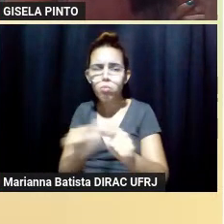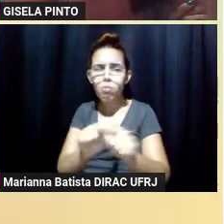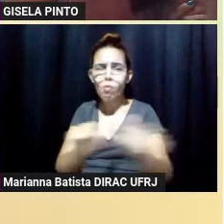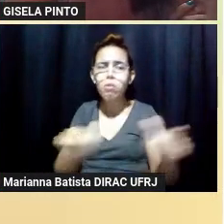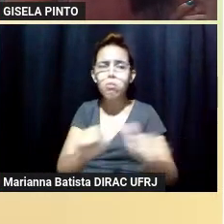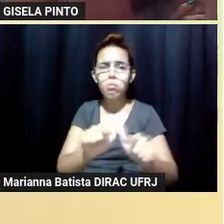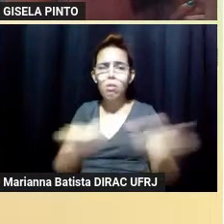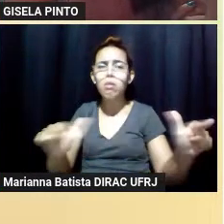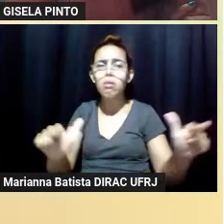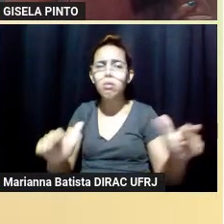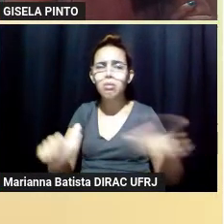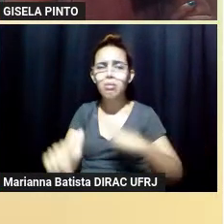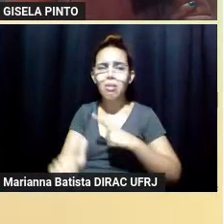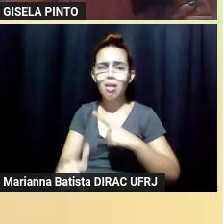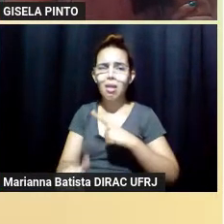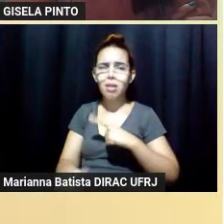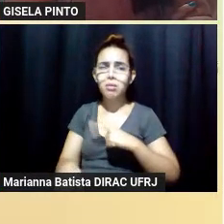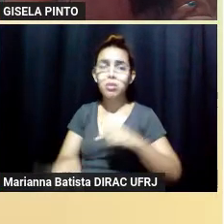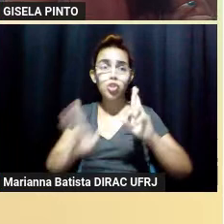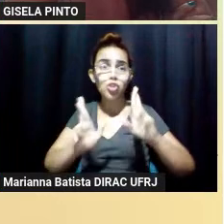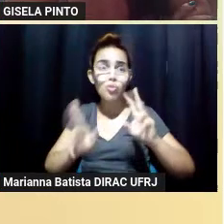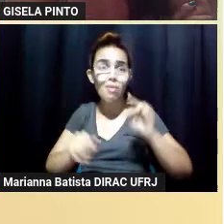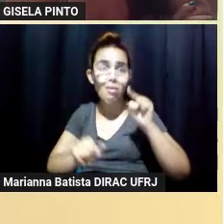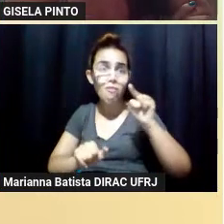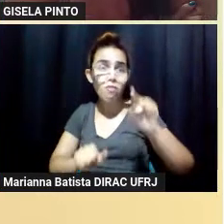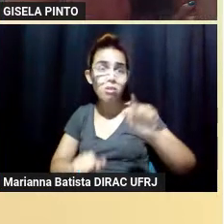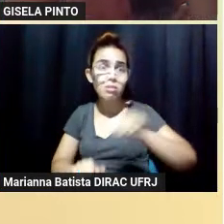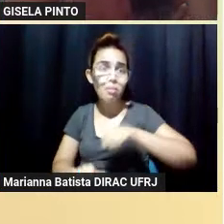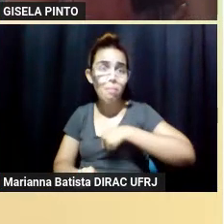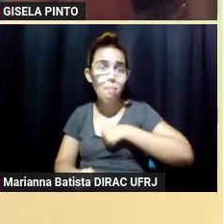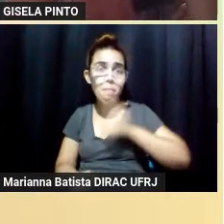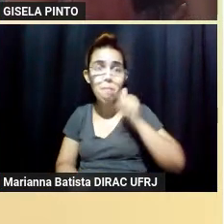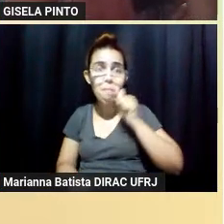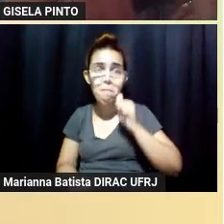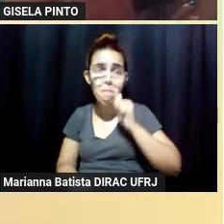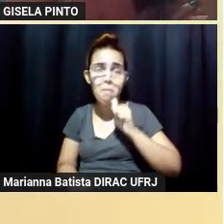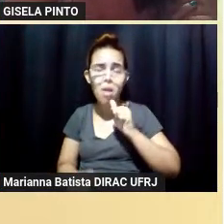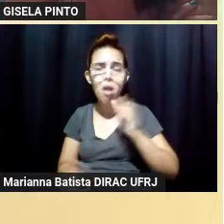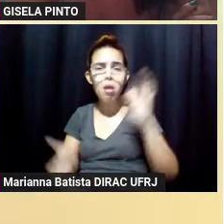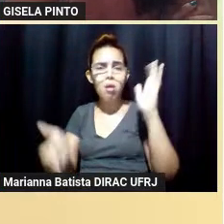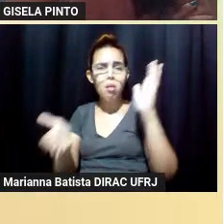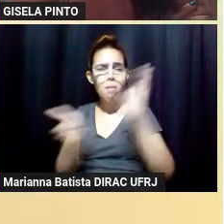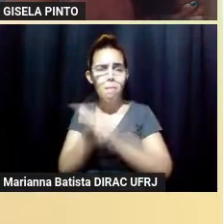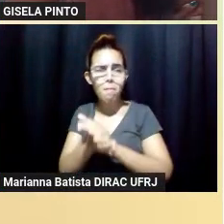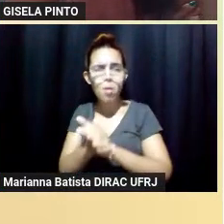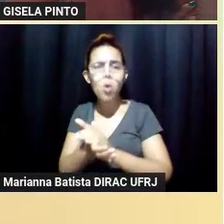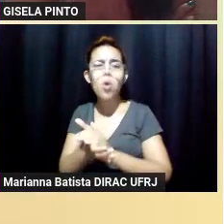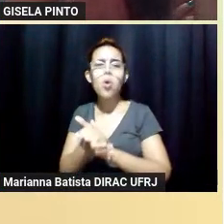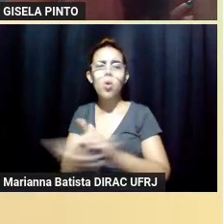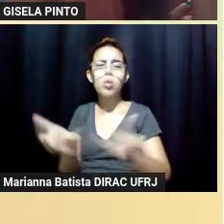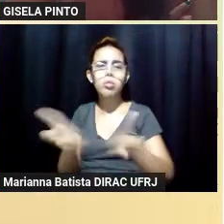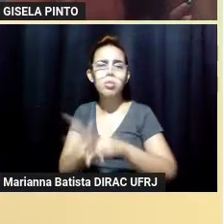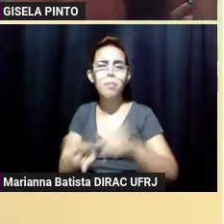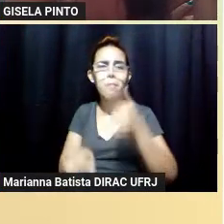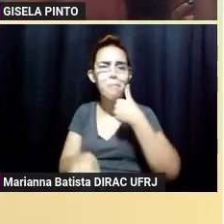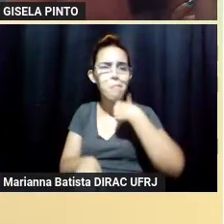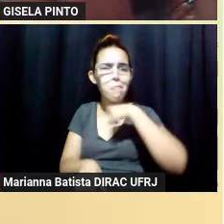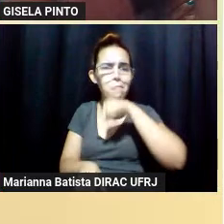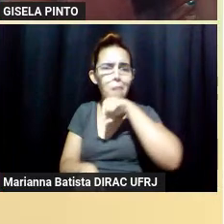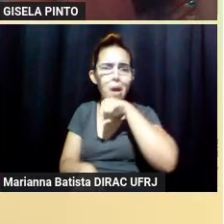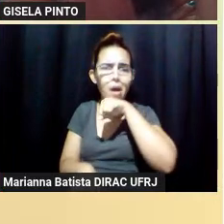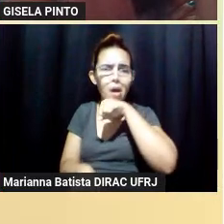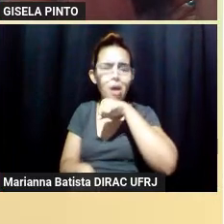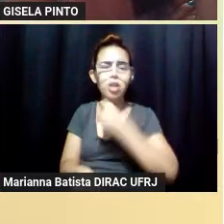enquanto mulher, enquanto mãe, enquanto esposa, enquanto gestora da casa, né? Acredito